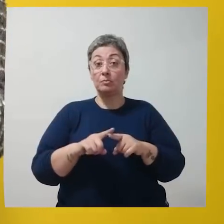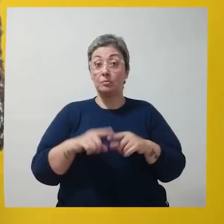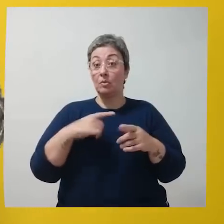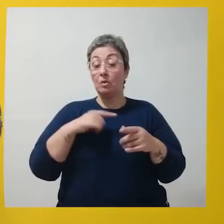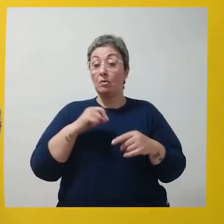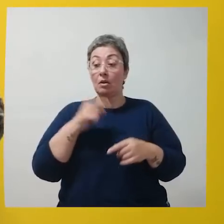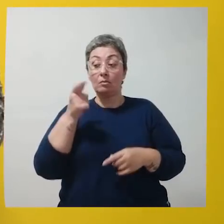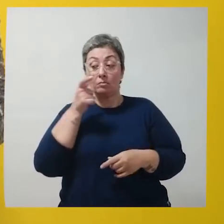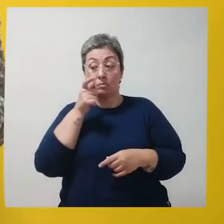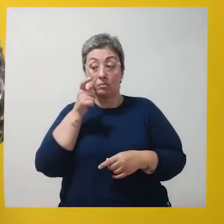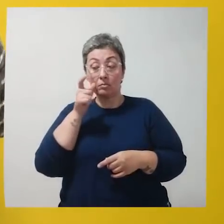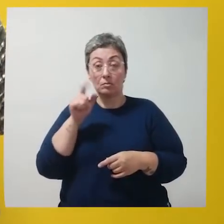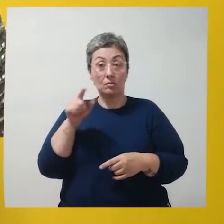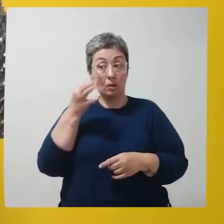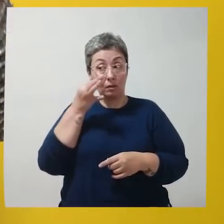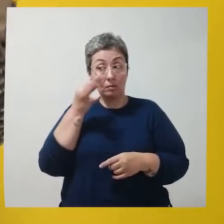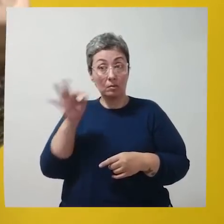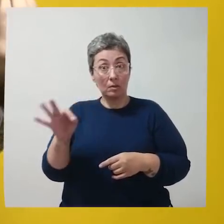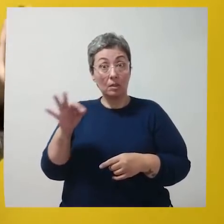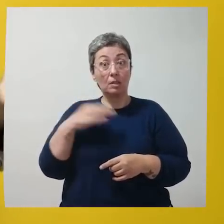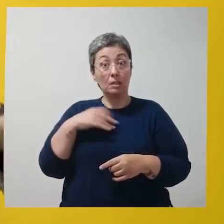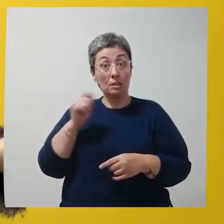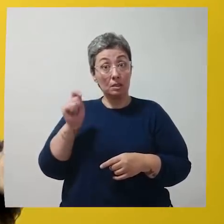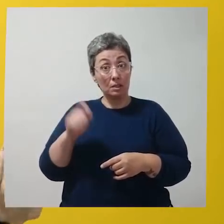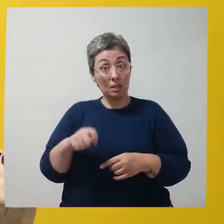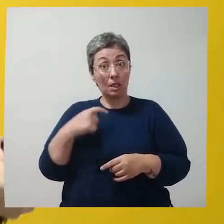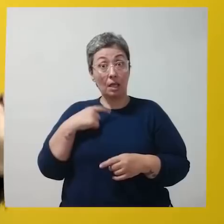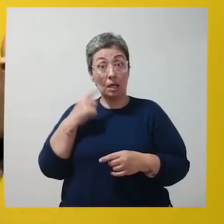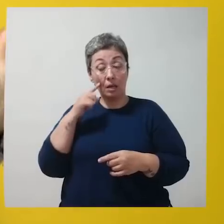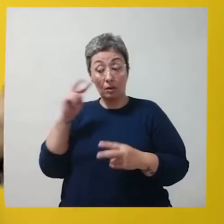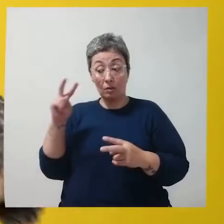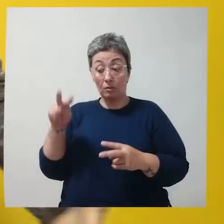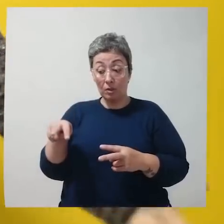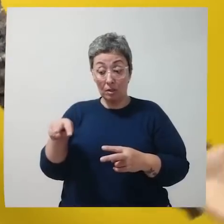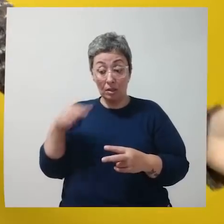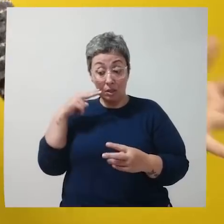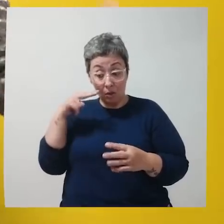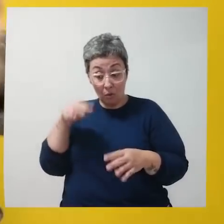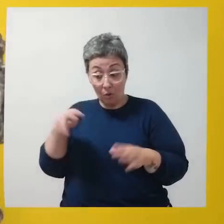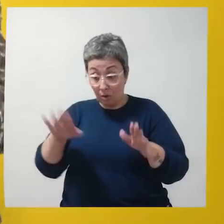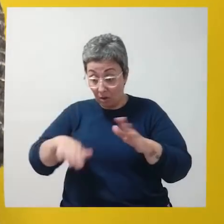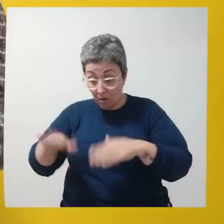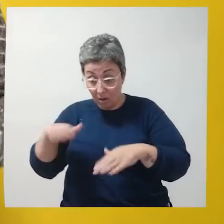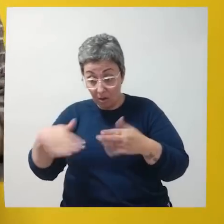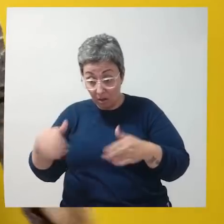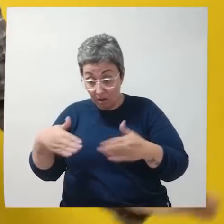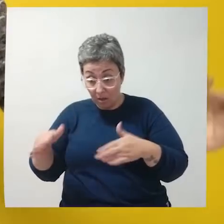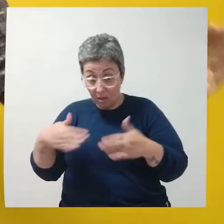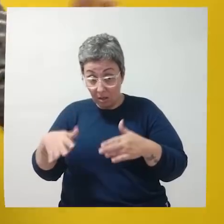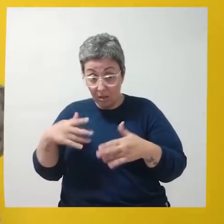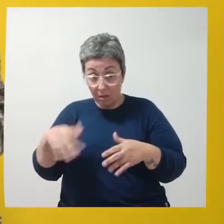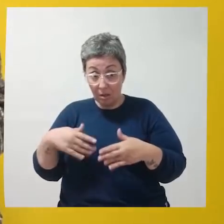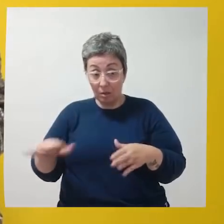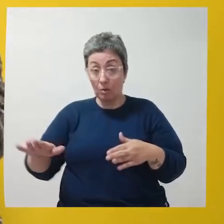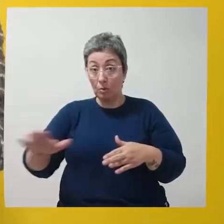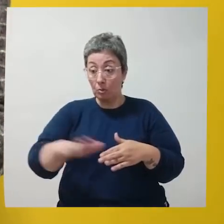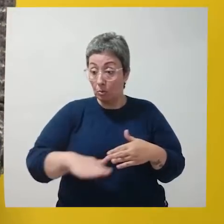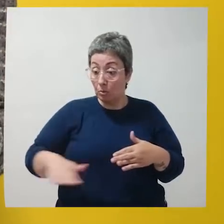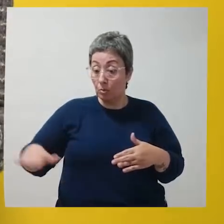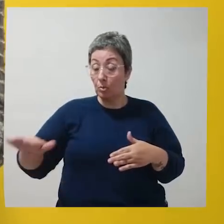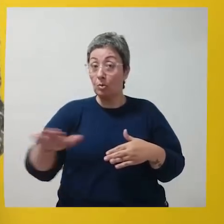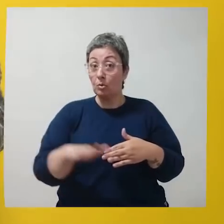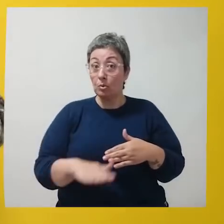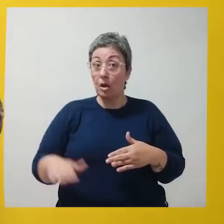vou observar se ela está fazendo contato visual com aquilo que ela está realizando, que é passando o pano,